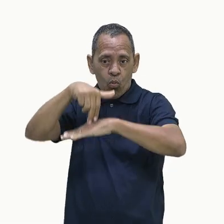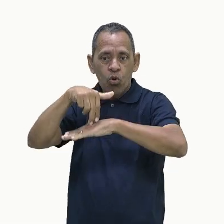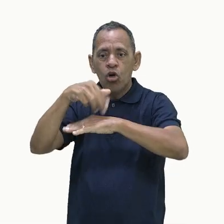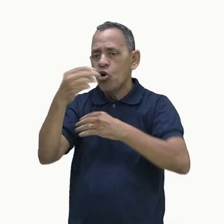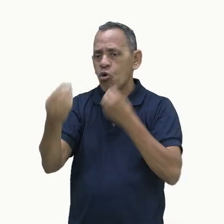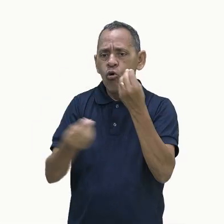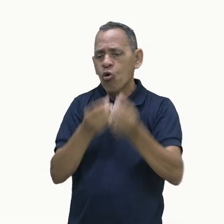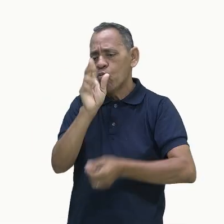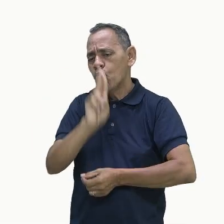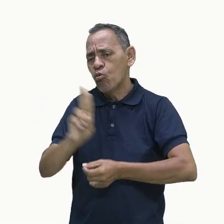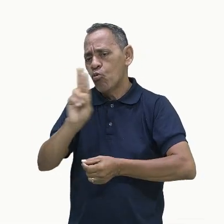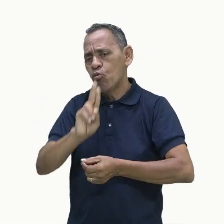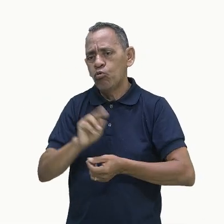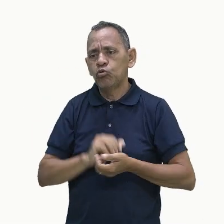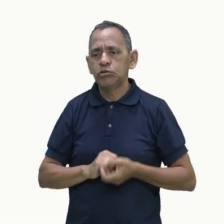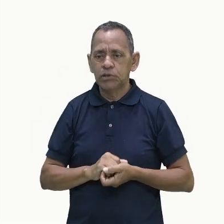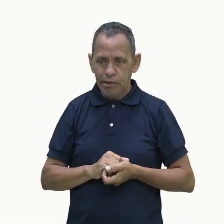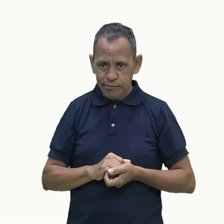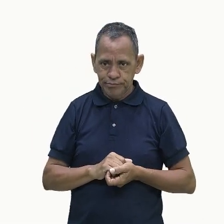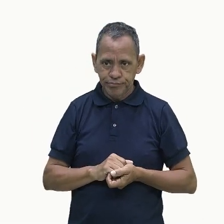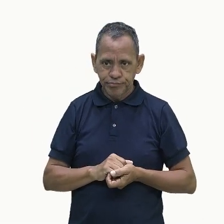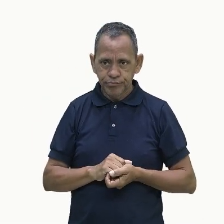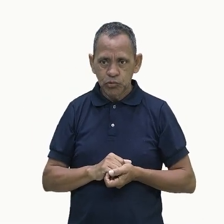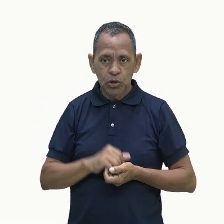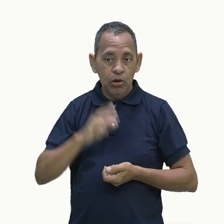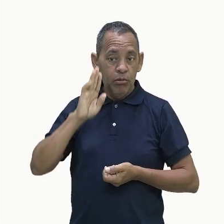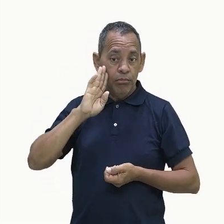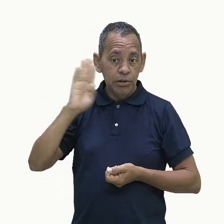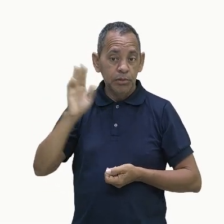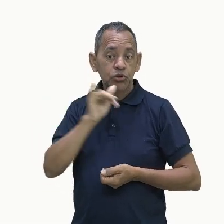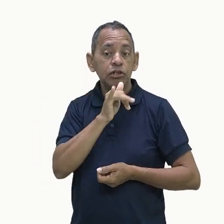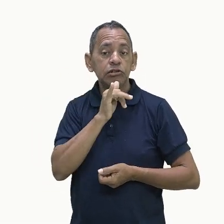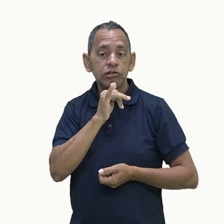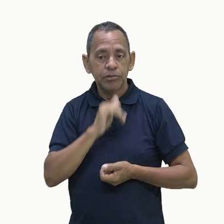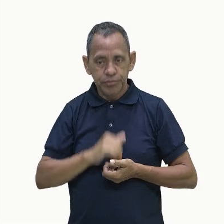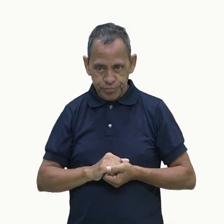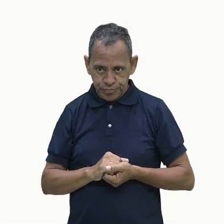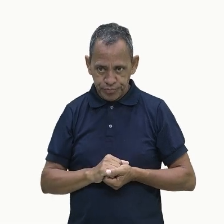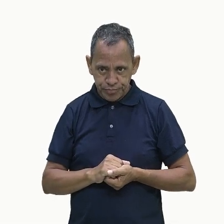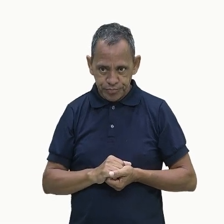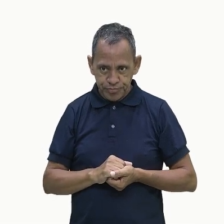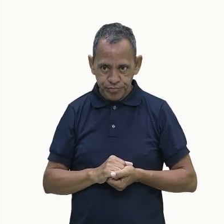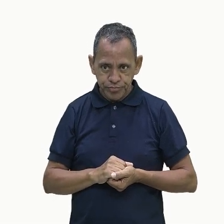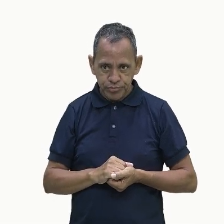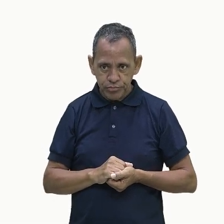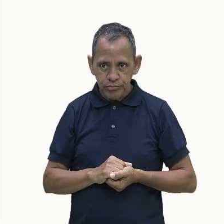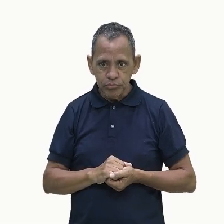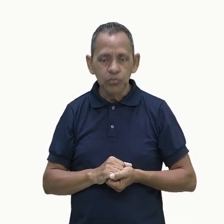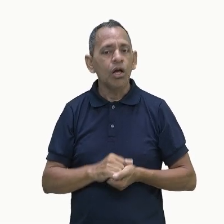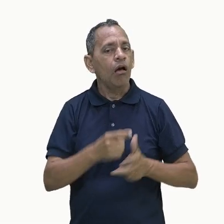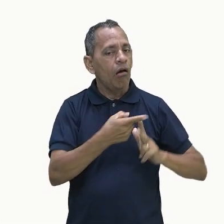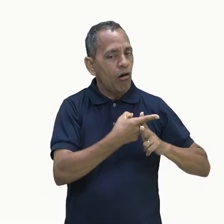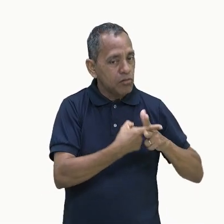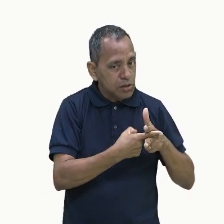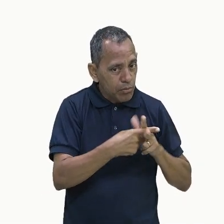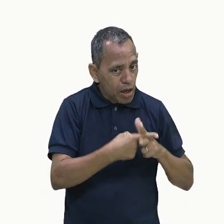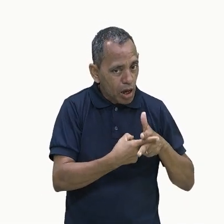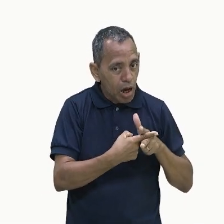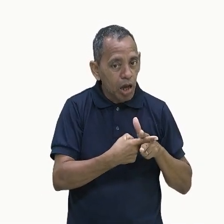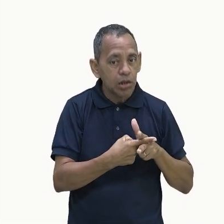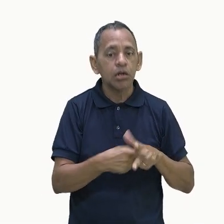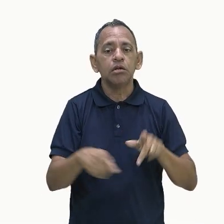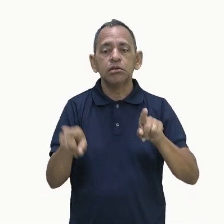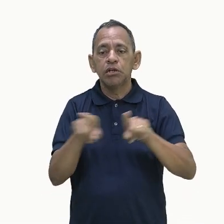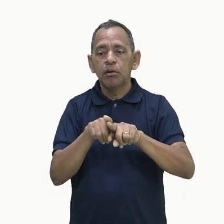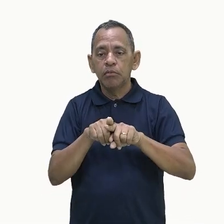podemos ver esse tipo de exemplo para o princípio de Pascal. Na oficina mecânica,